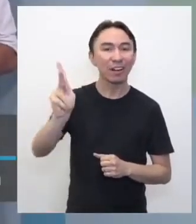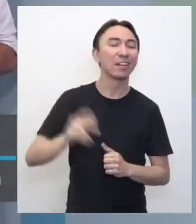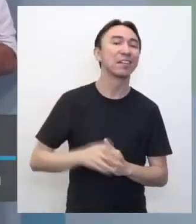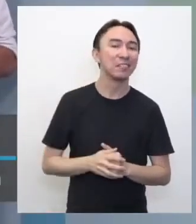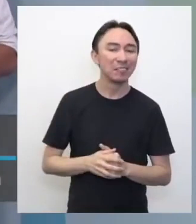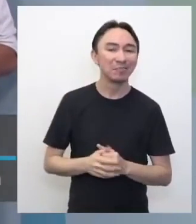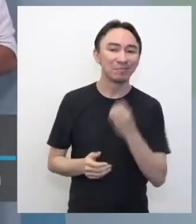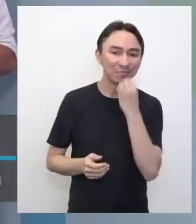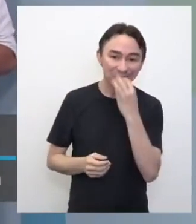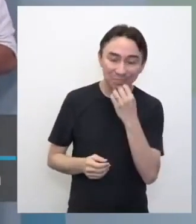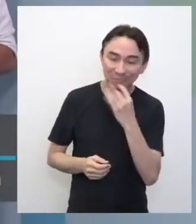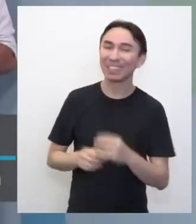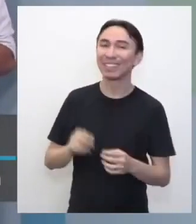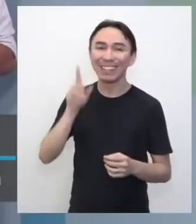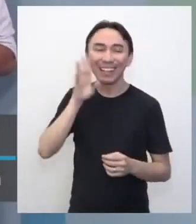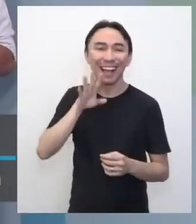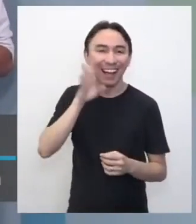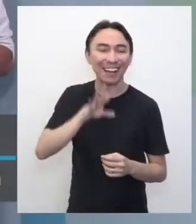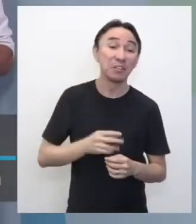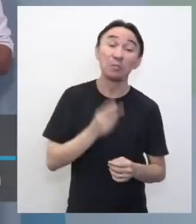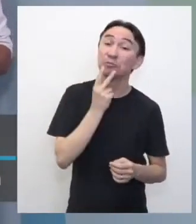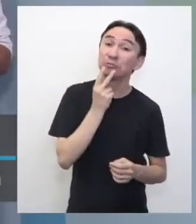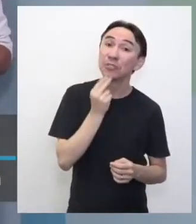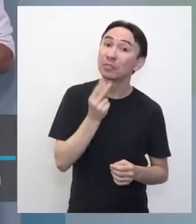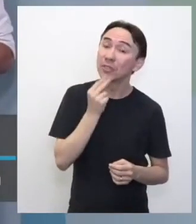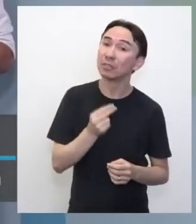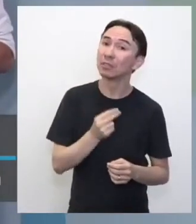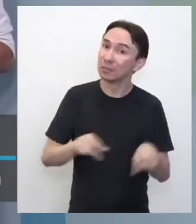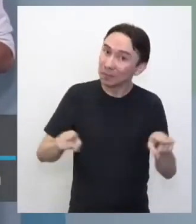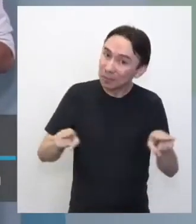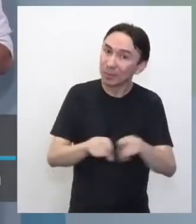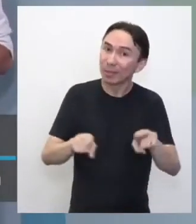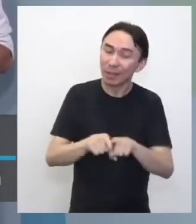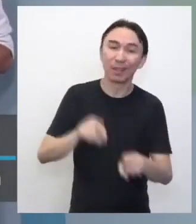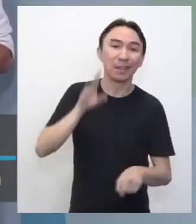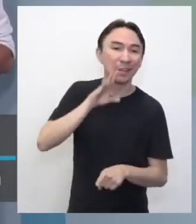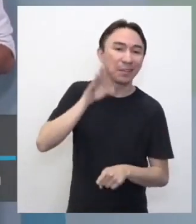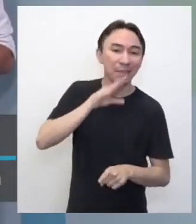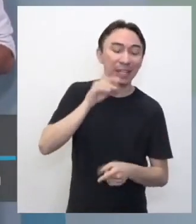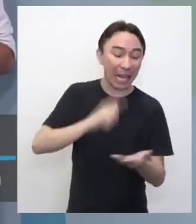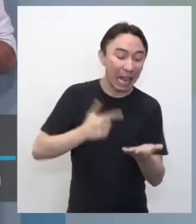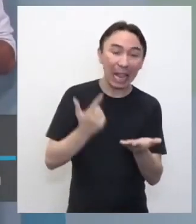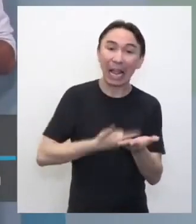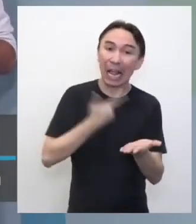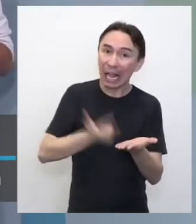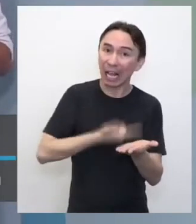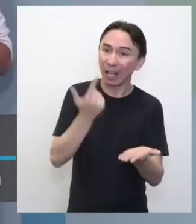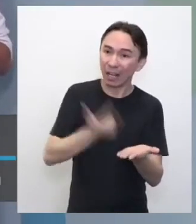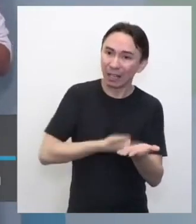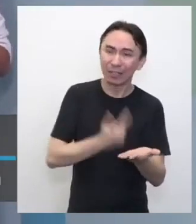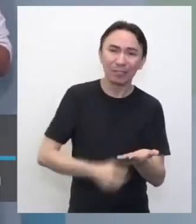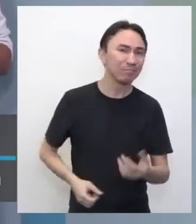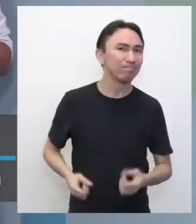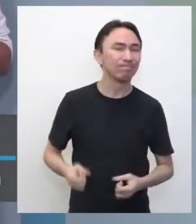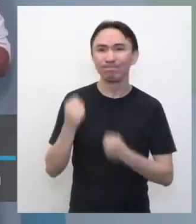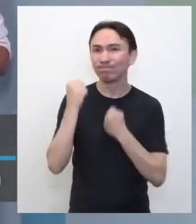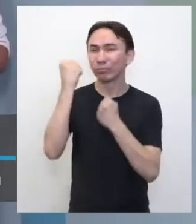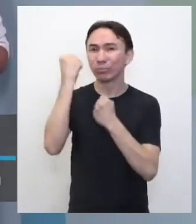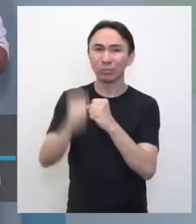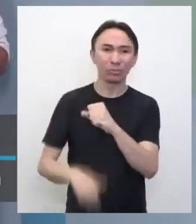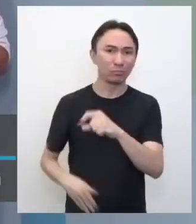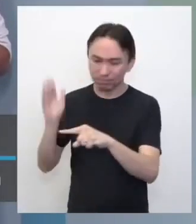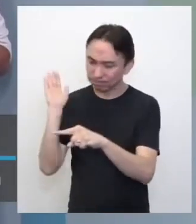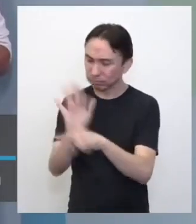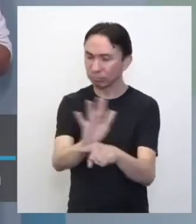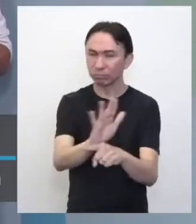Frank, Machado de Assis. Gente, são livros bem legais. A literatura, ela tem o poder de modificar as pessoas,